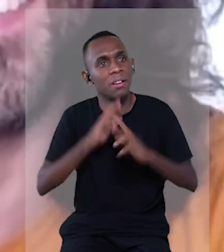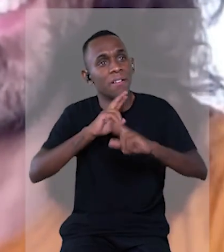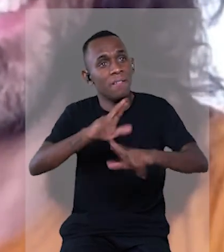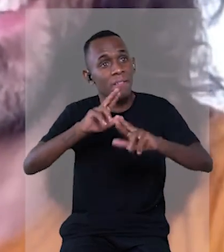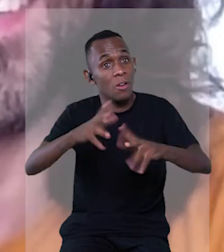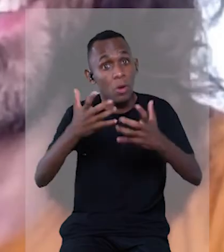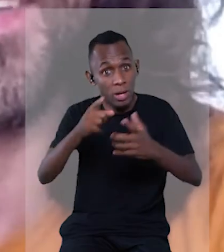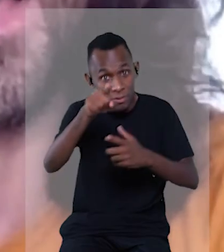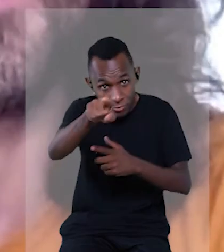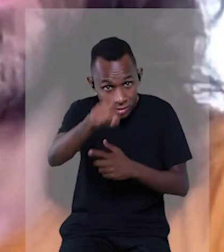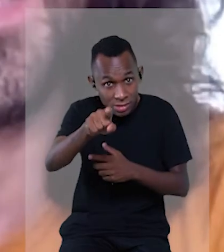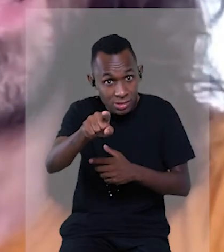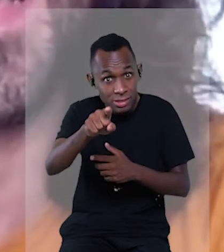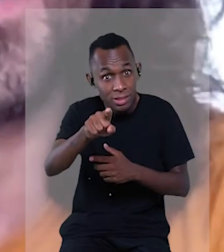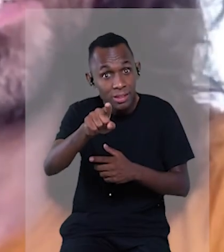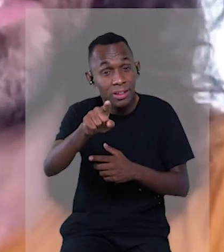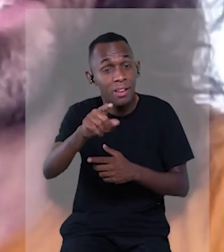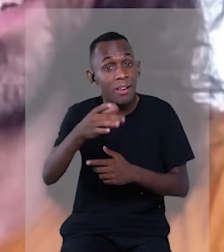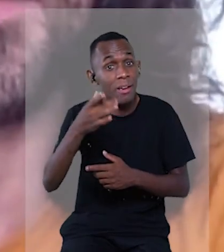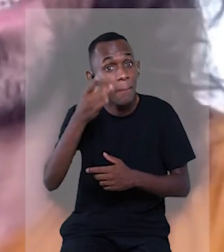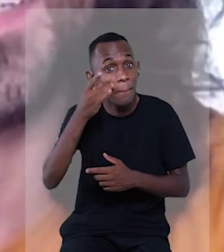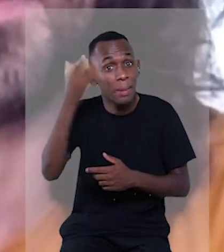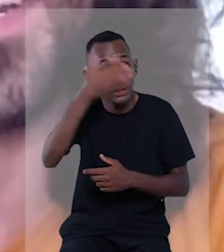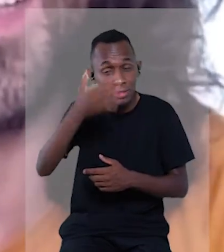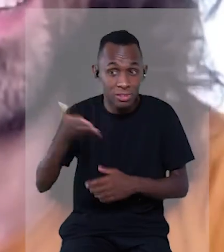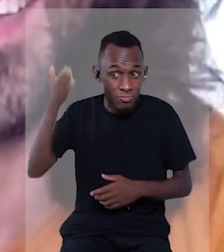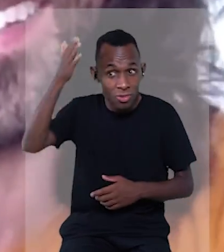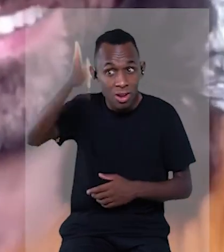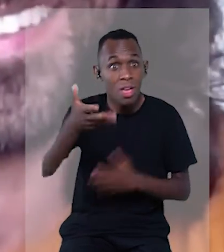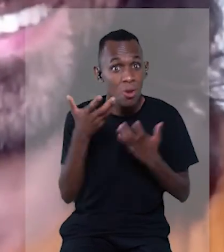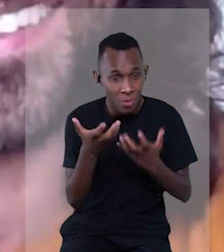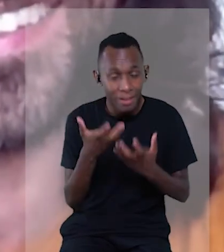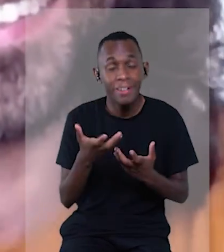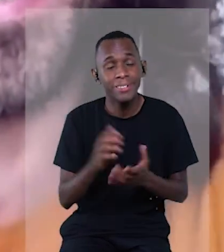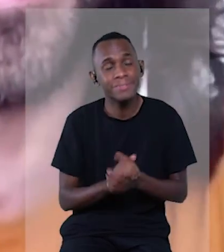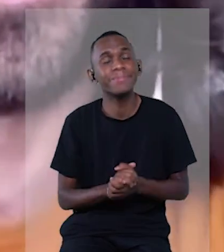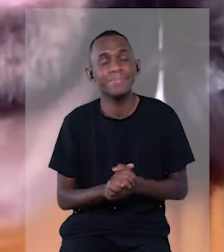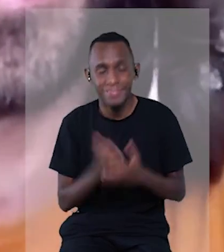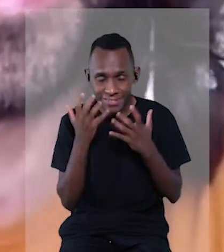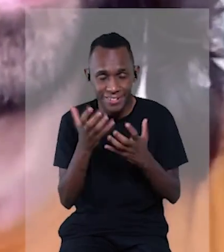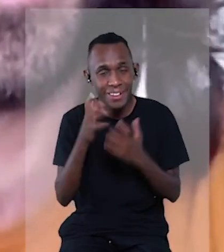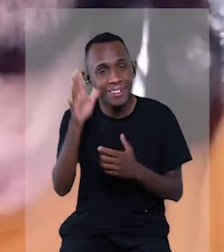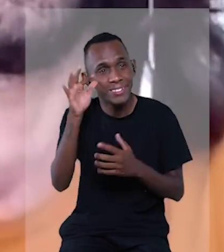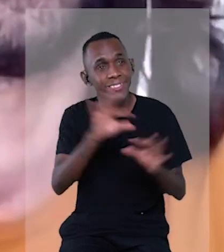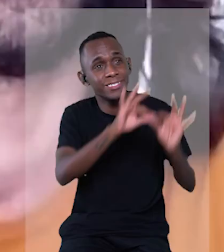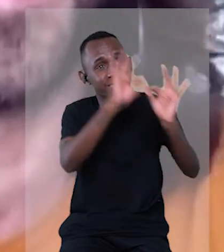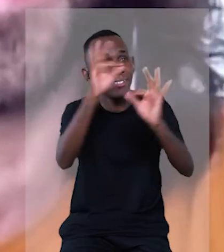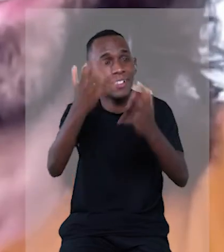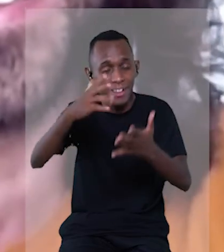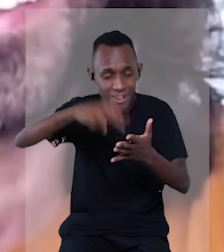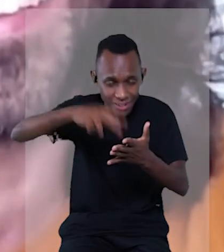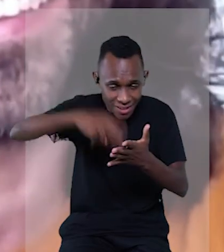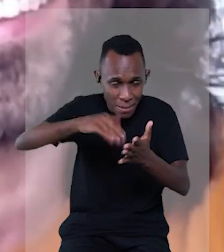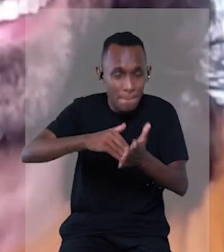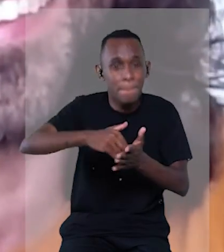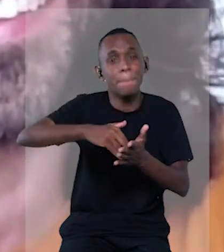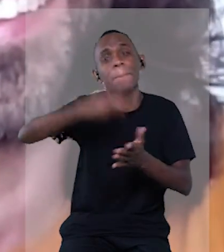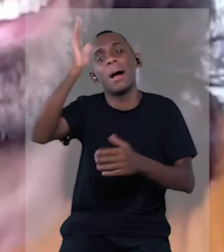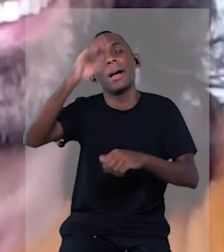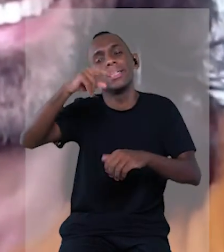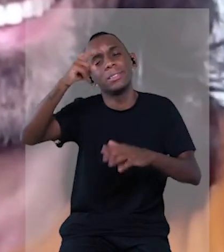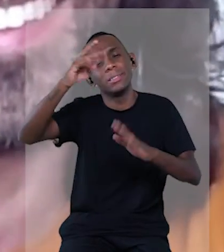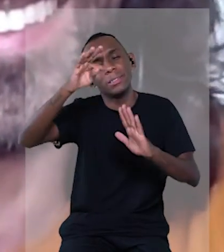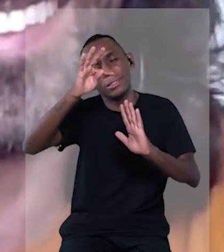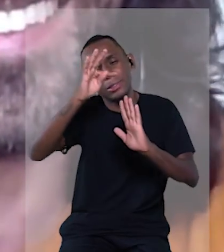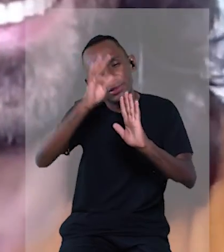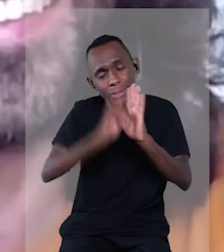Valeu. Nessas várias linguagens. Quero te ver lá quando a gente voltar com uma tendência para alegria. Vou demais, já quero. Já quero assistir, já quero ler mais